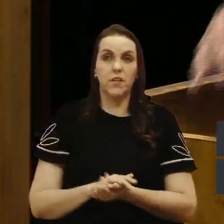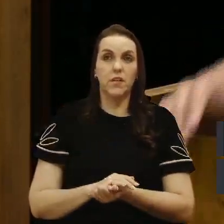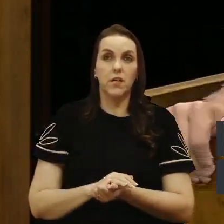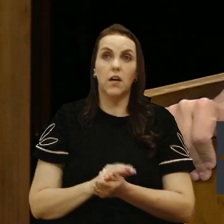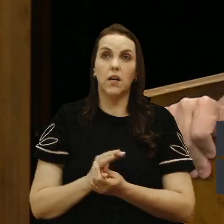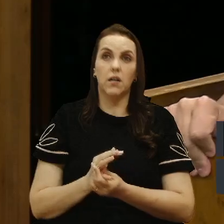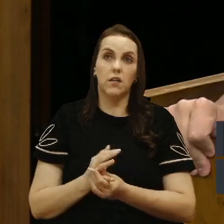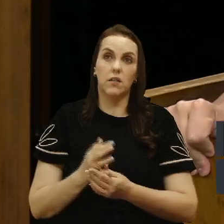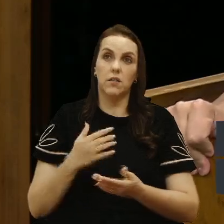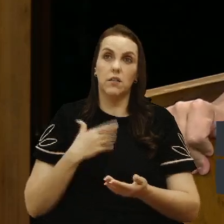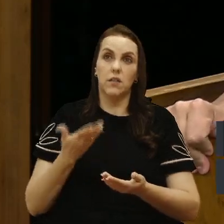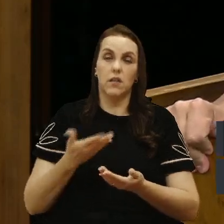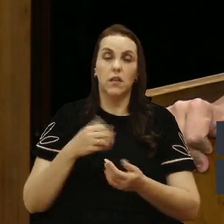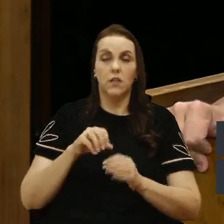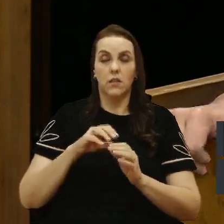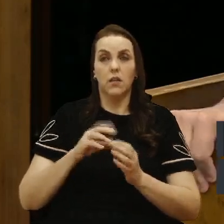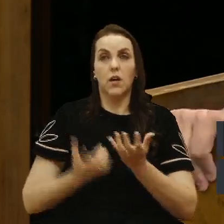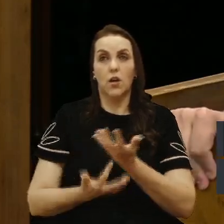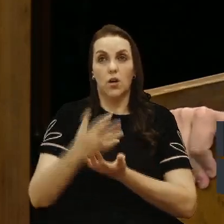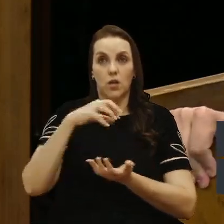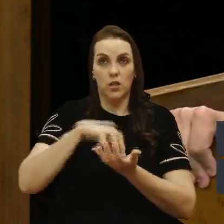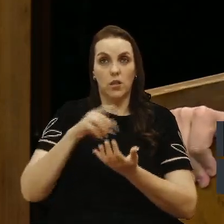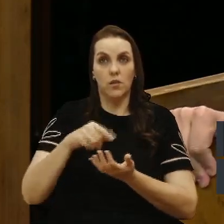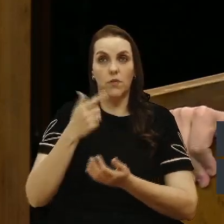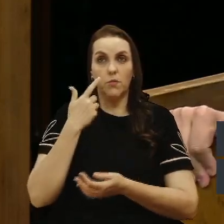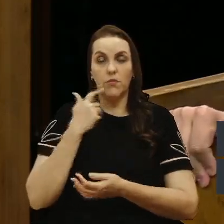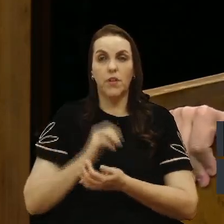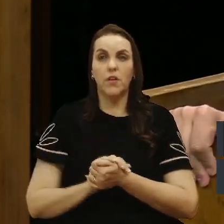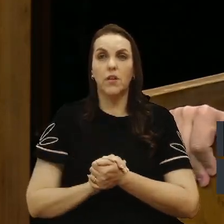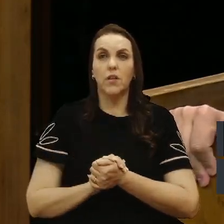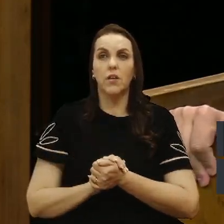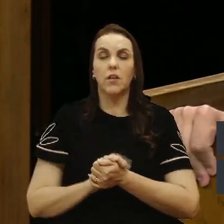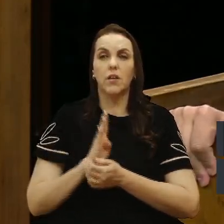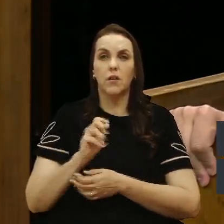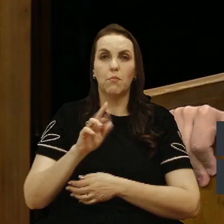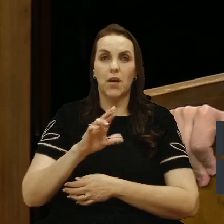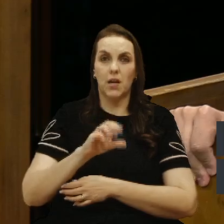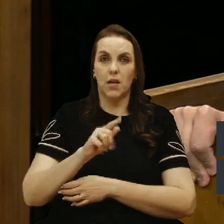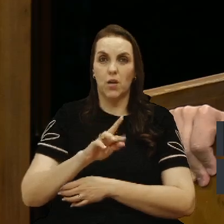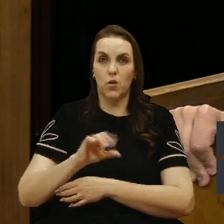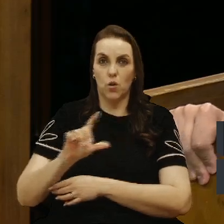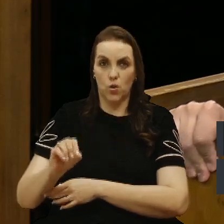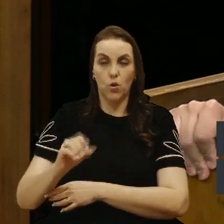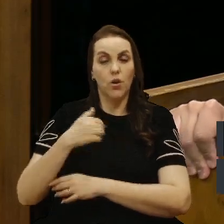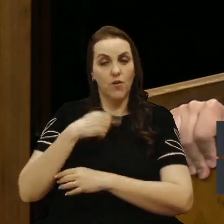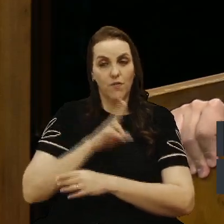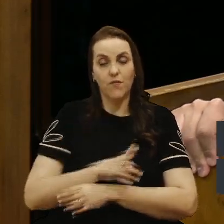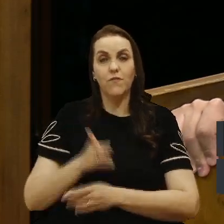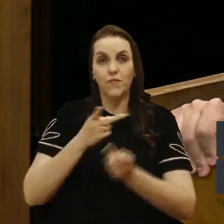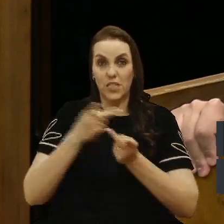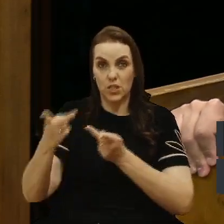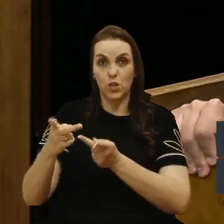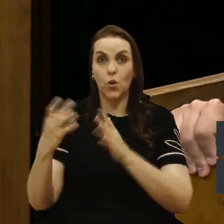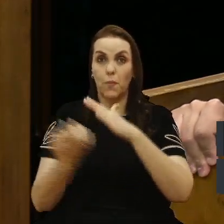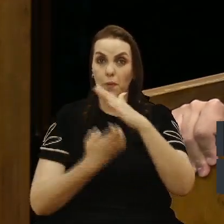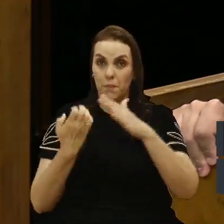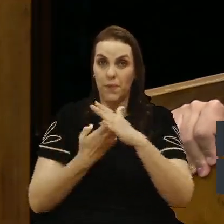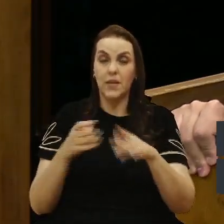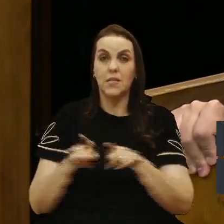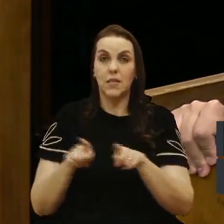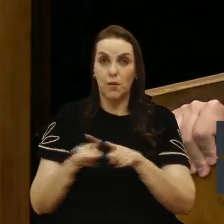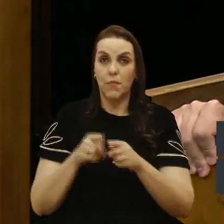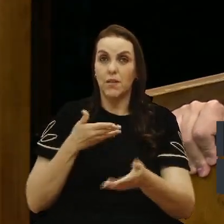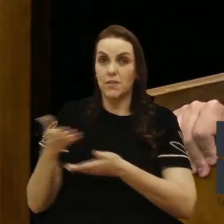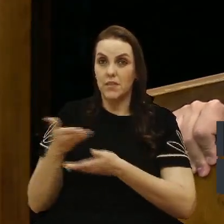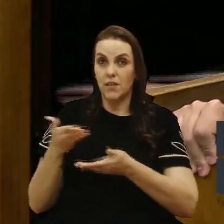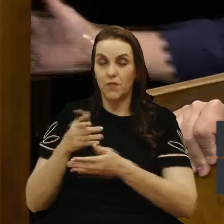a direção da Codeca. O Barcarolo teve visitando uma empresa que presta serviço para a Conlurb, em que os